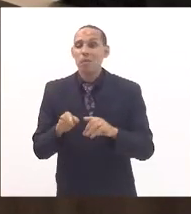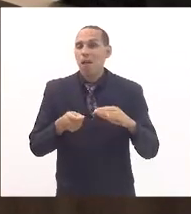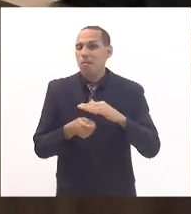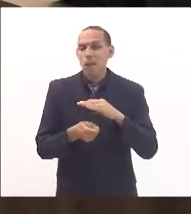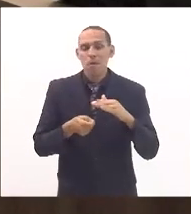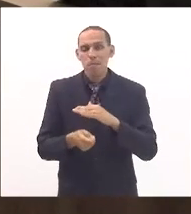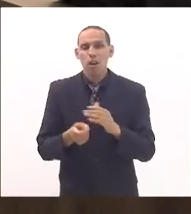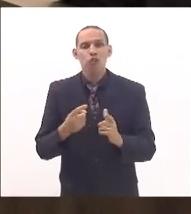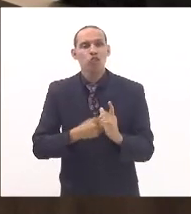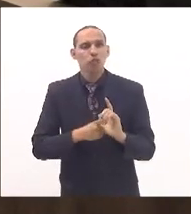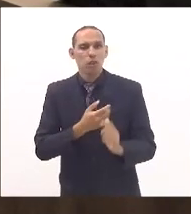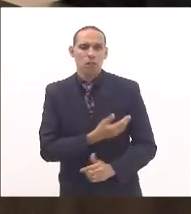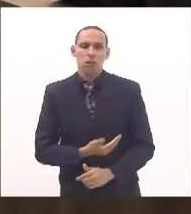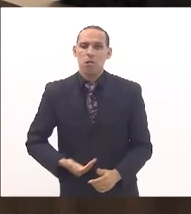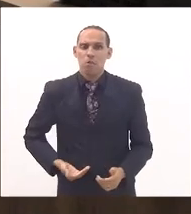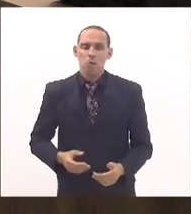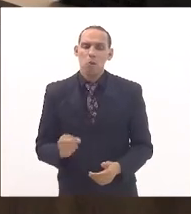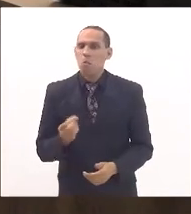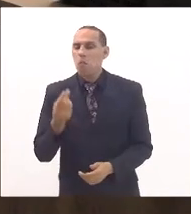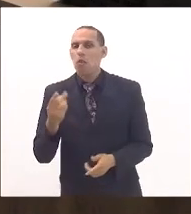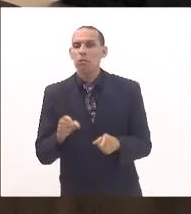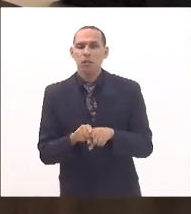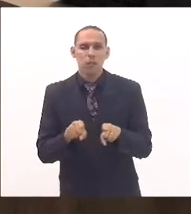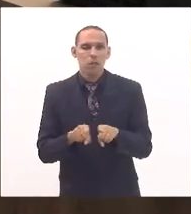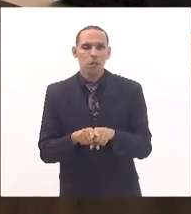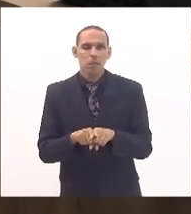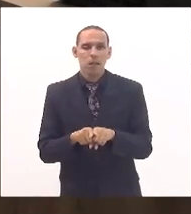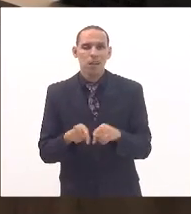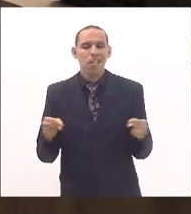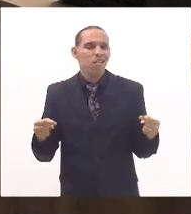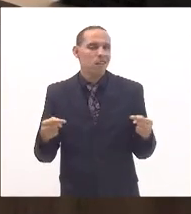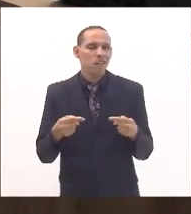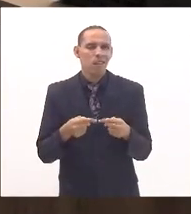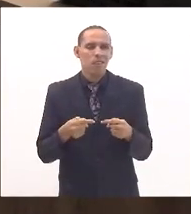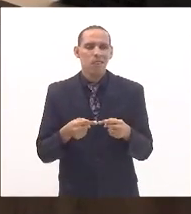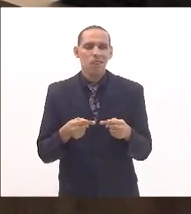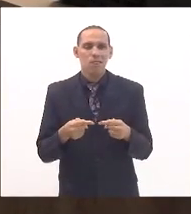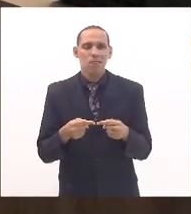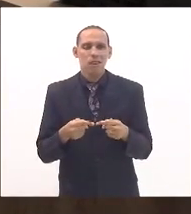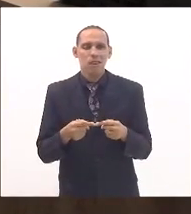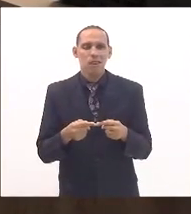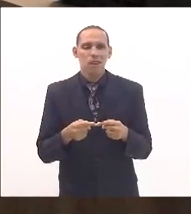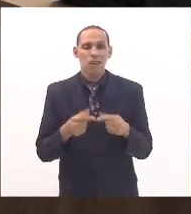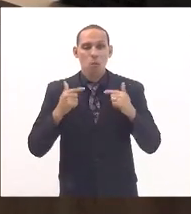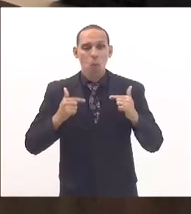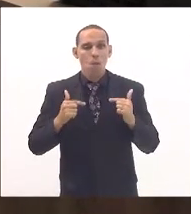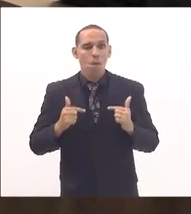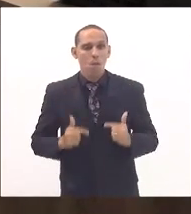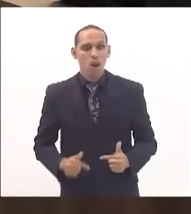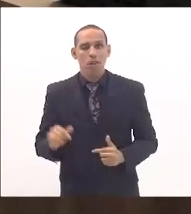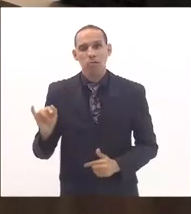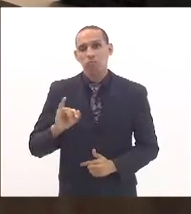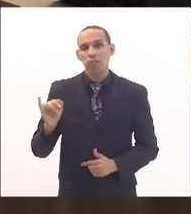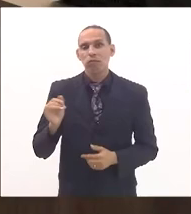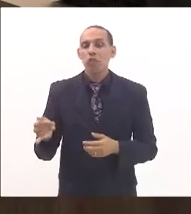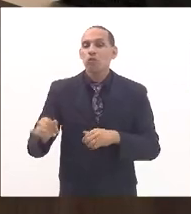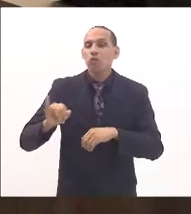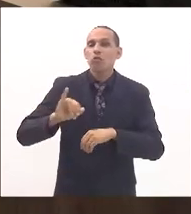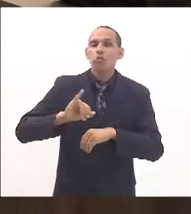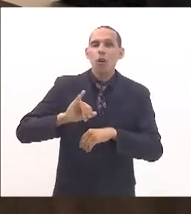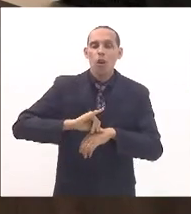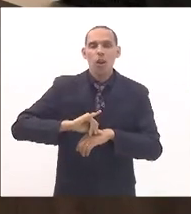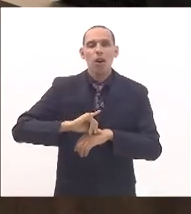dívidas públicas, seja ainda a questão relacionada à isenção de tributos que incidem sobre contas que